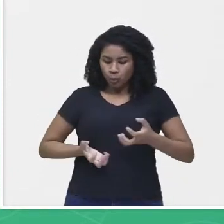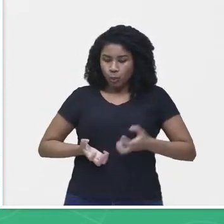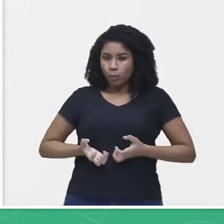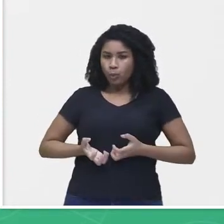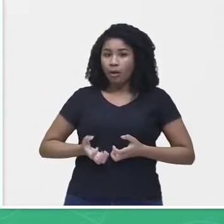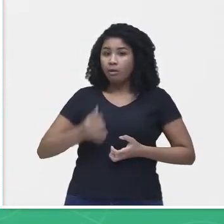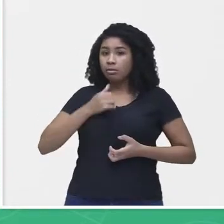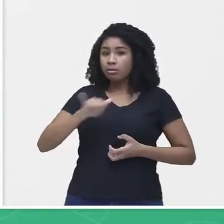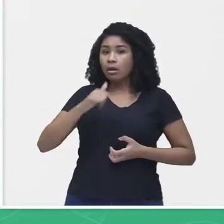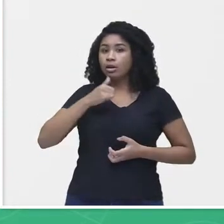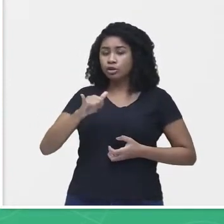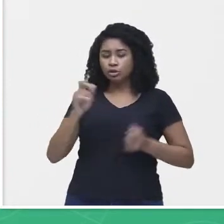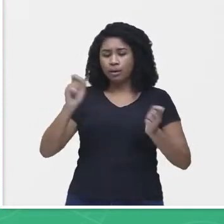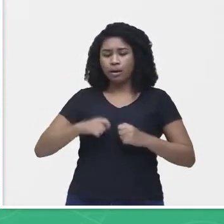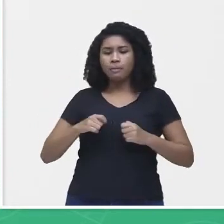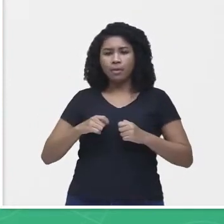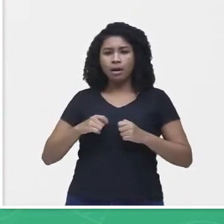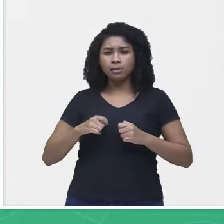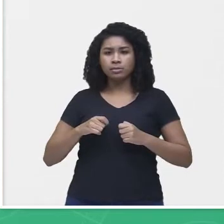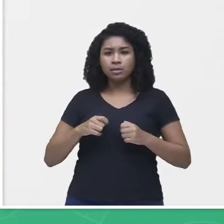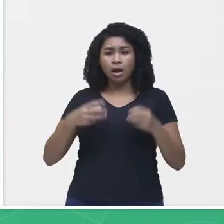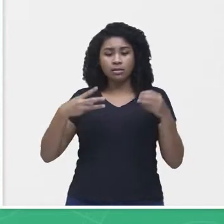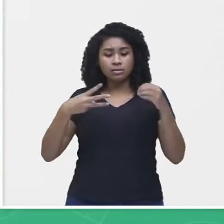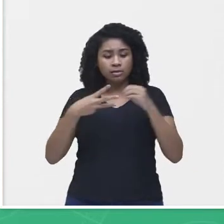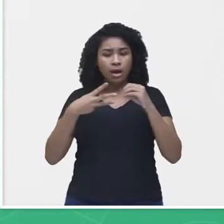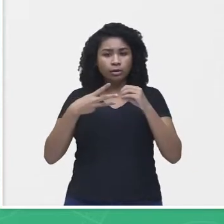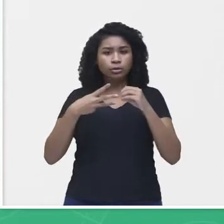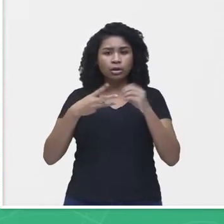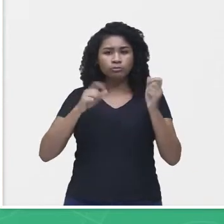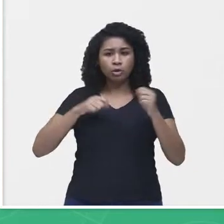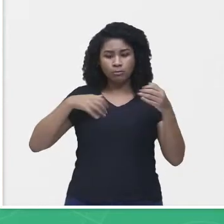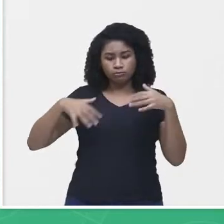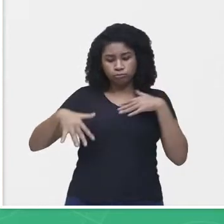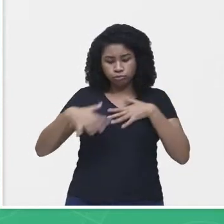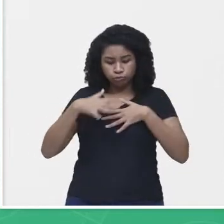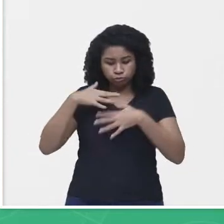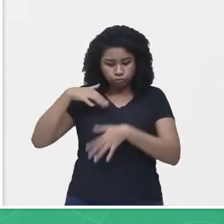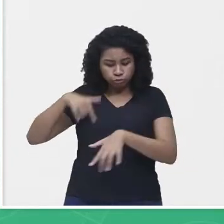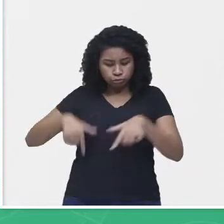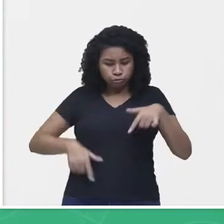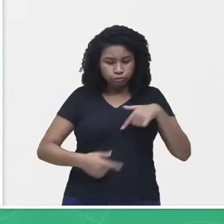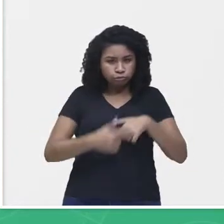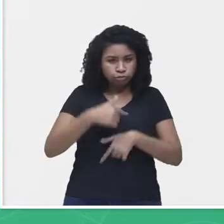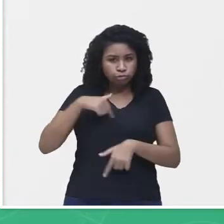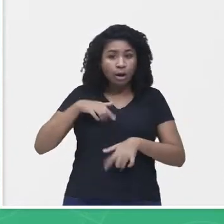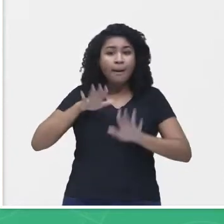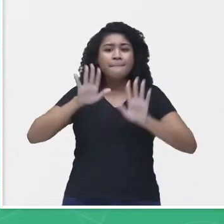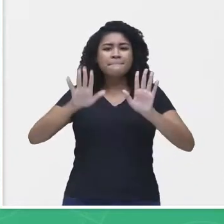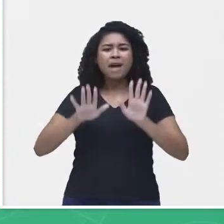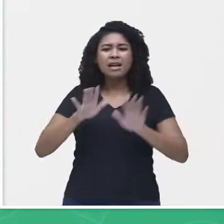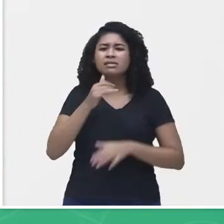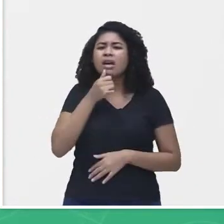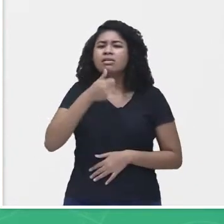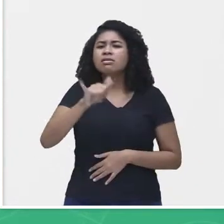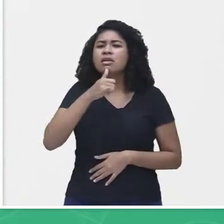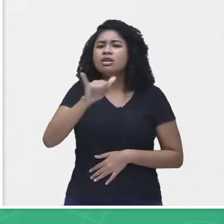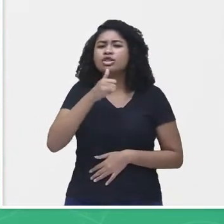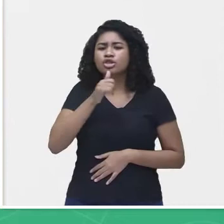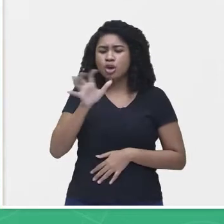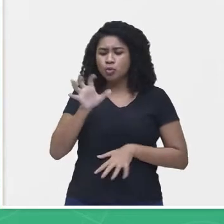funcionem da melhor maneira, certo? E essa energia é obtida de que maneira? Essa energia é obtida por meio